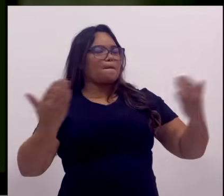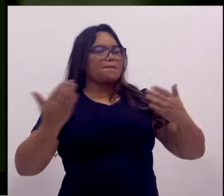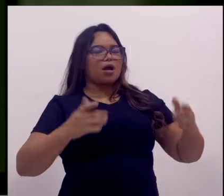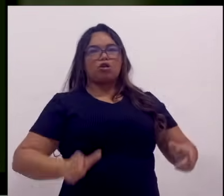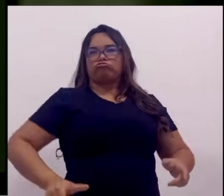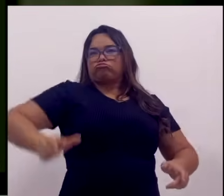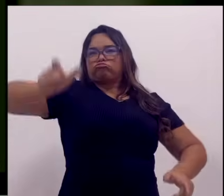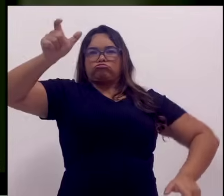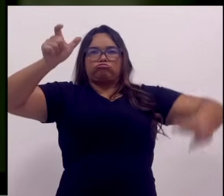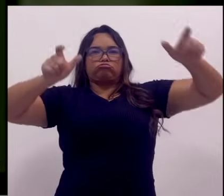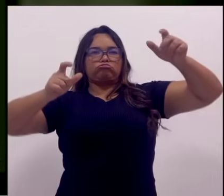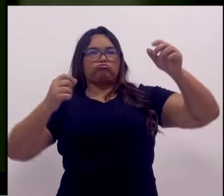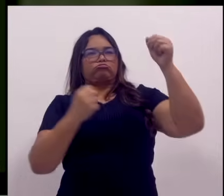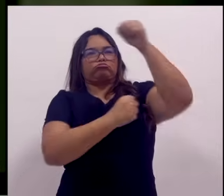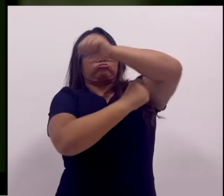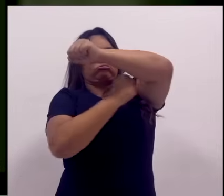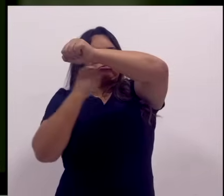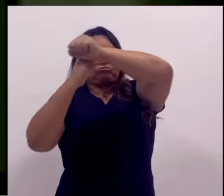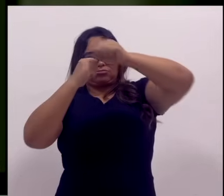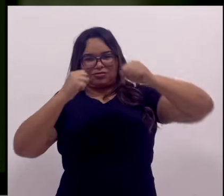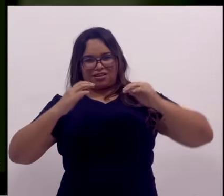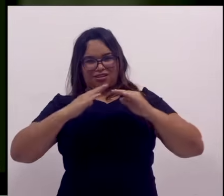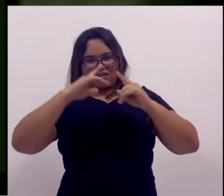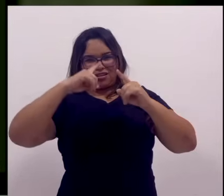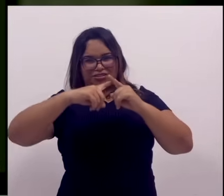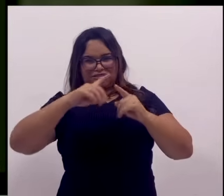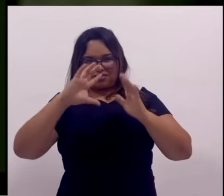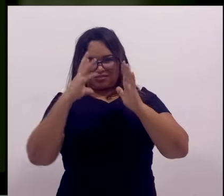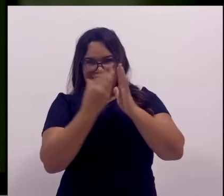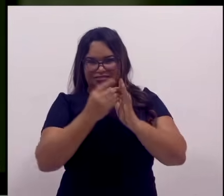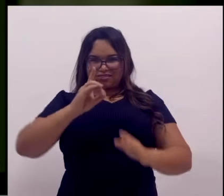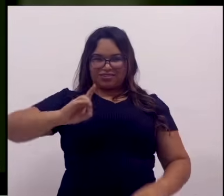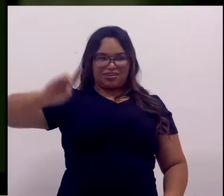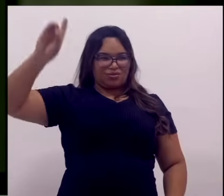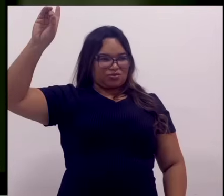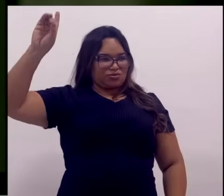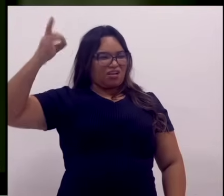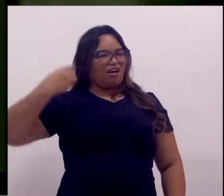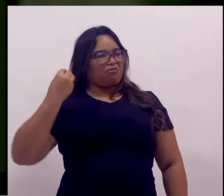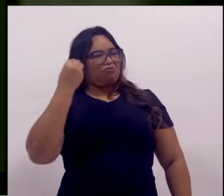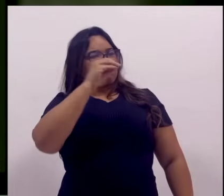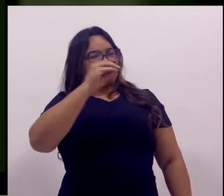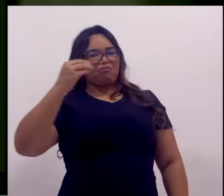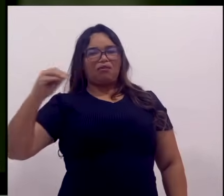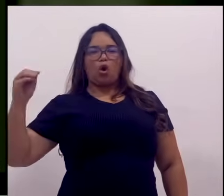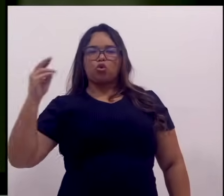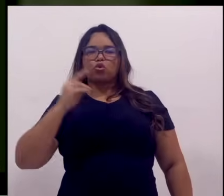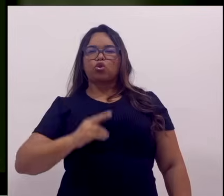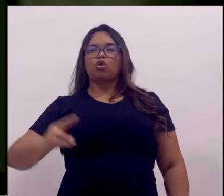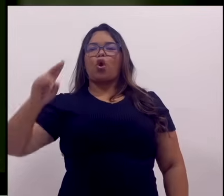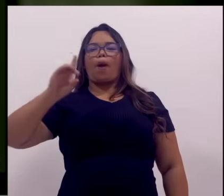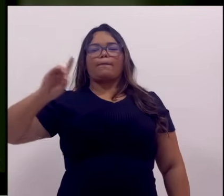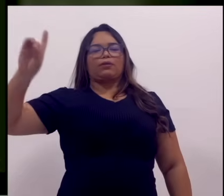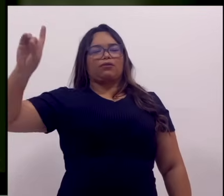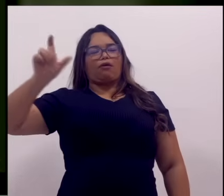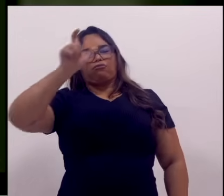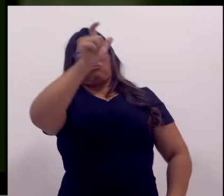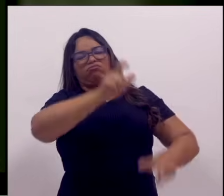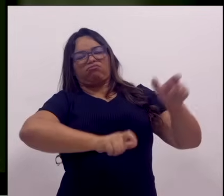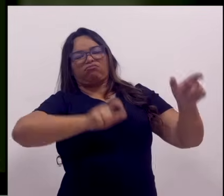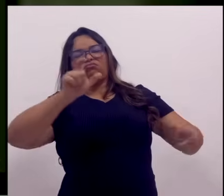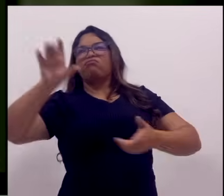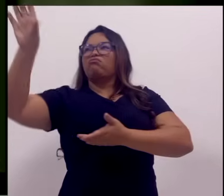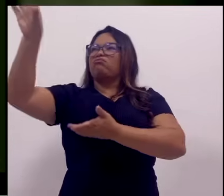sairá, vida eterna. E eu escreverei sobre ele o nome do meu Deus. O caráter de Deus estará sobre